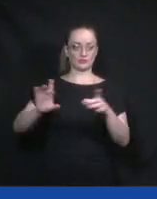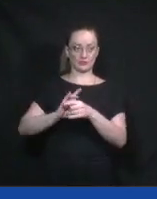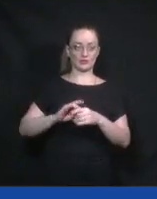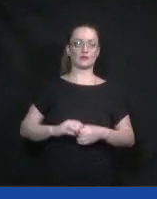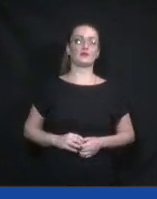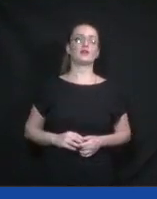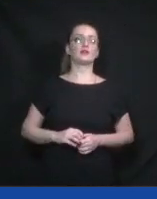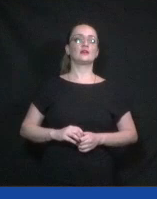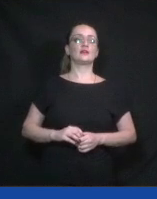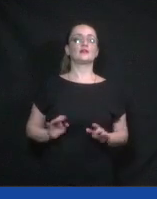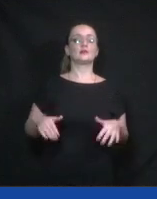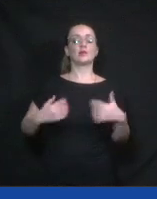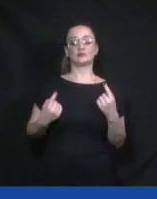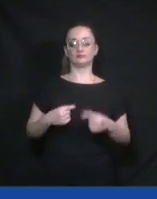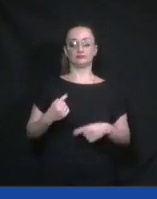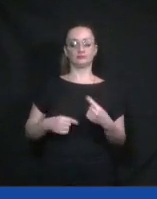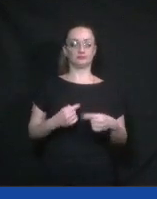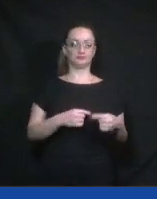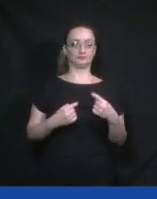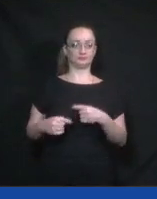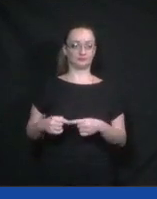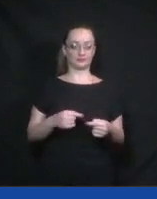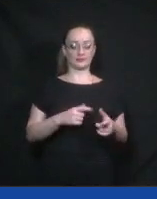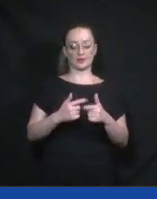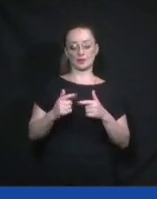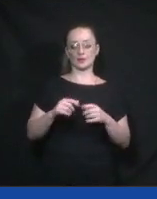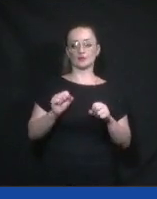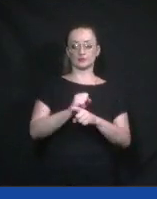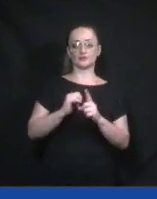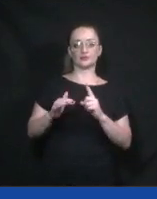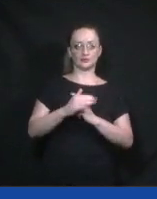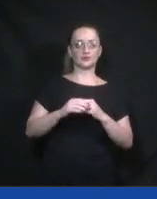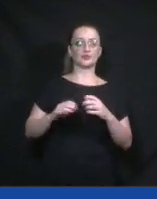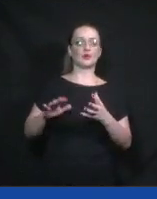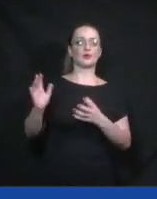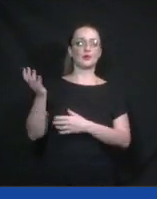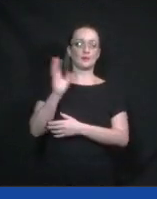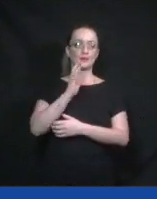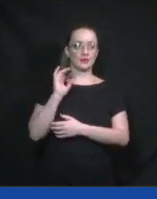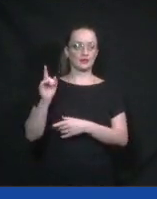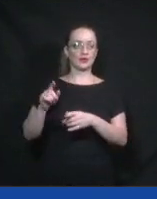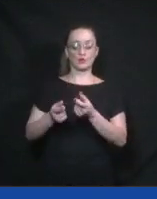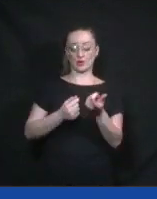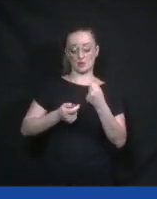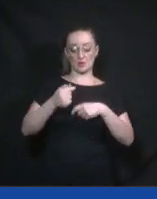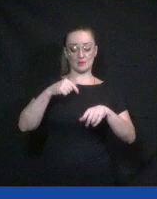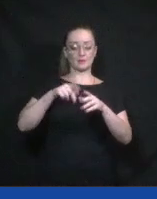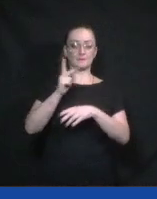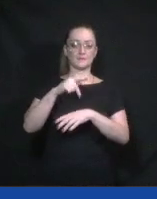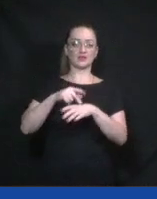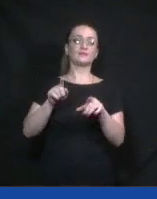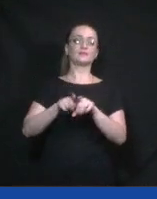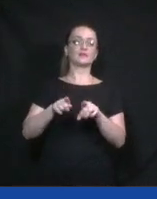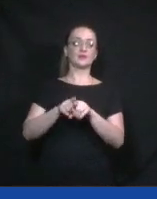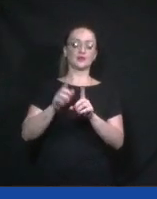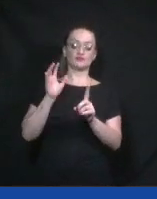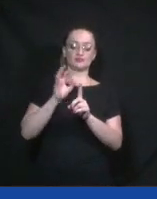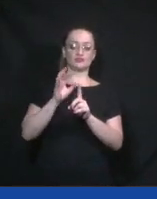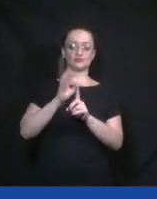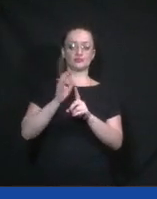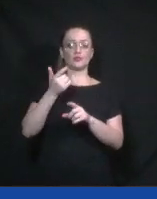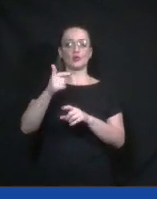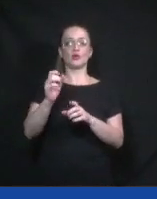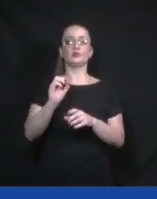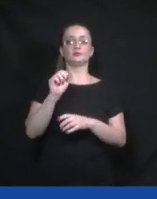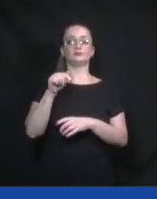de tantos partidos para dialogarem sobre os problemas sociais ambientais e econômicos do país e também de tem inspirado tantas